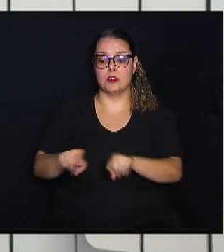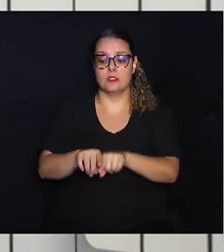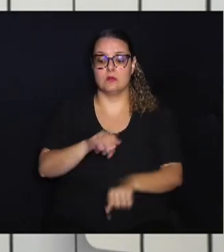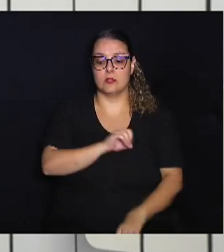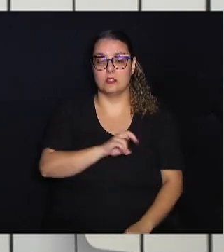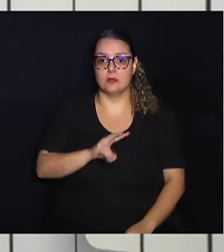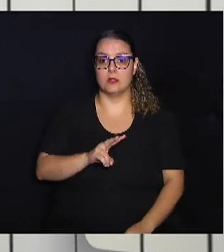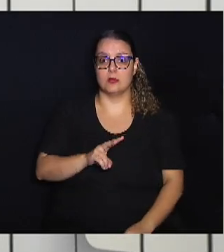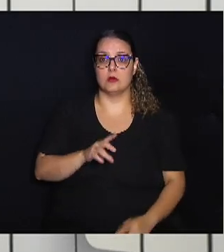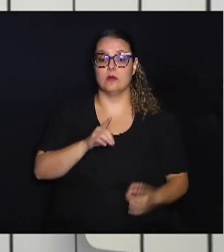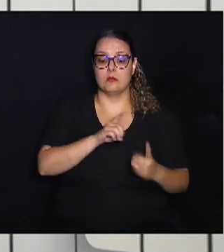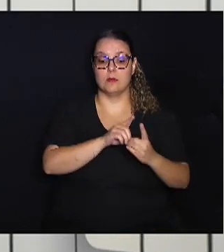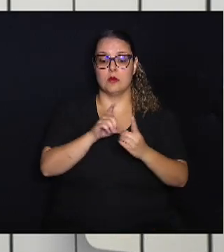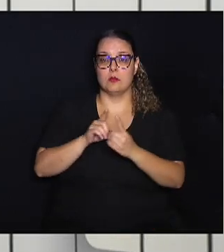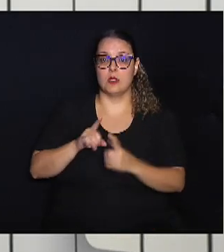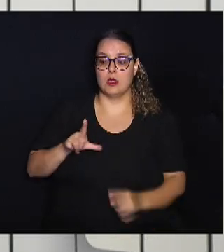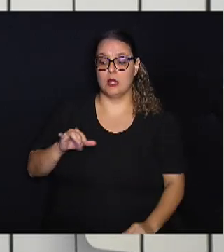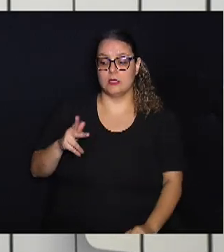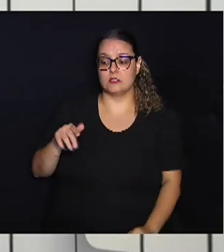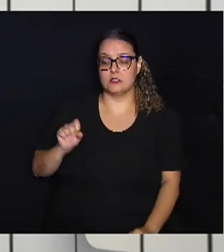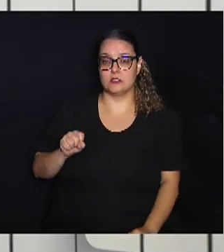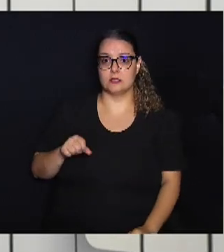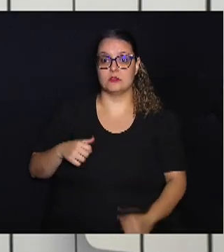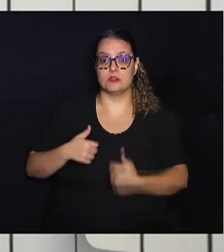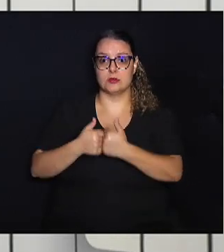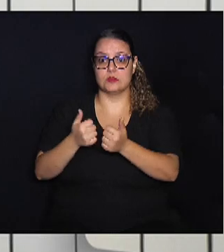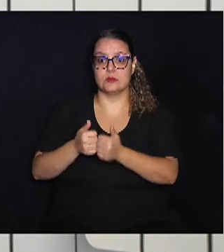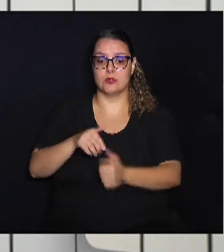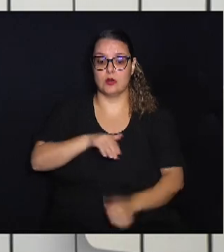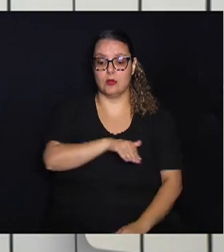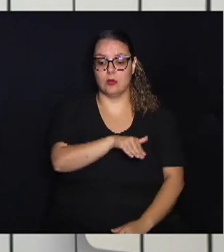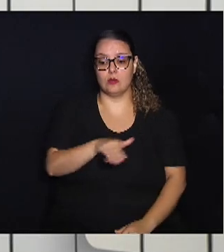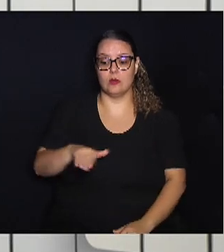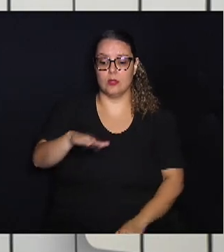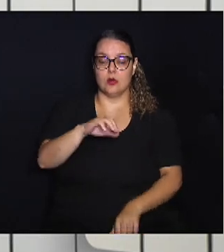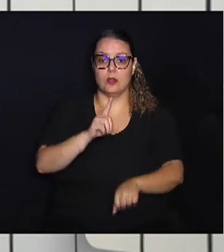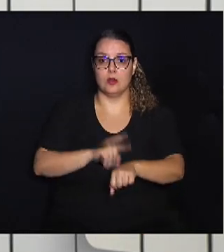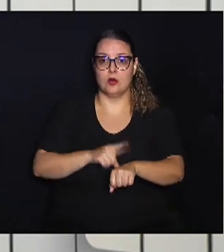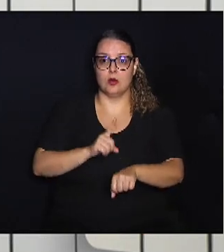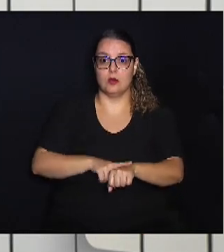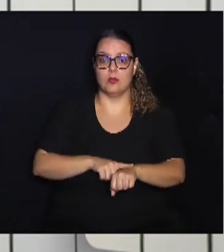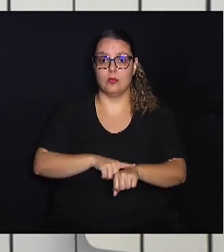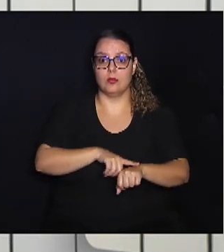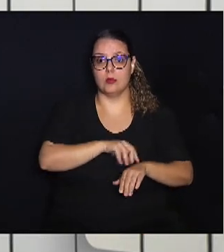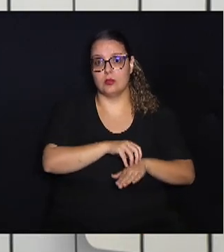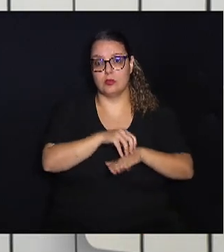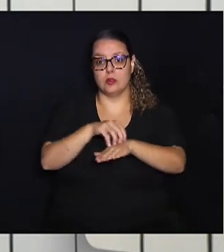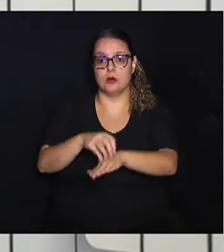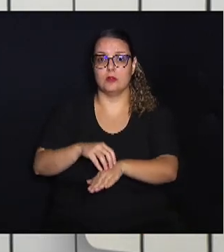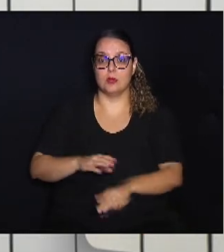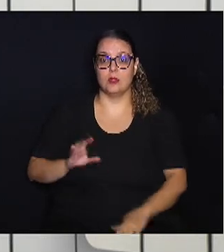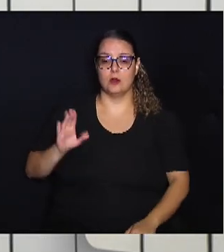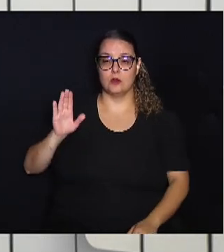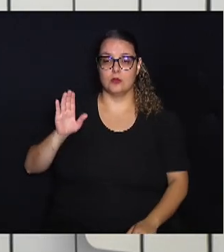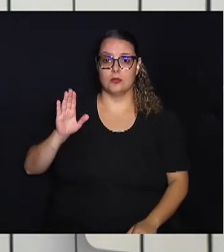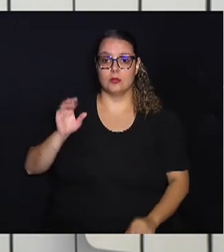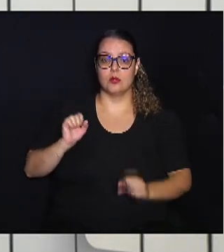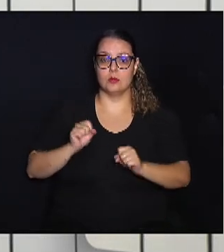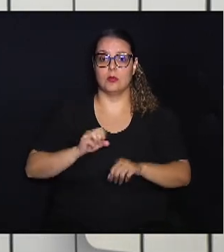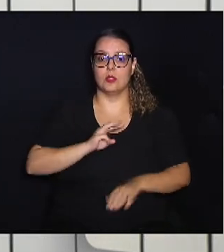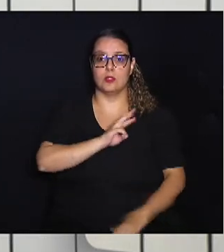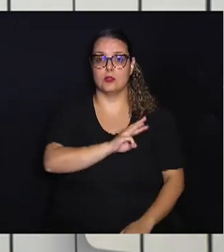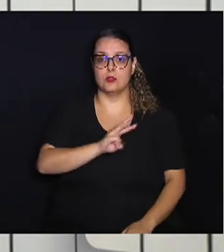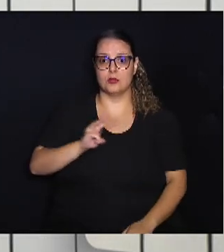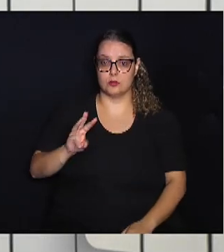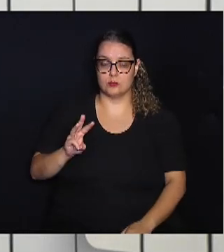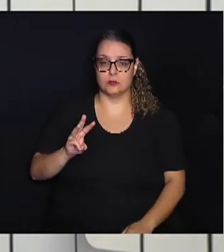Para consultar as linhas de ônibus, itinerários, horários de partida, os candidatos podem acessar o